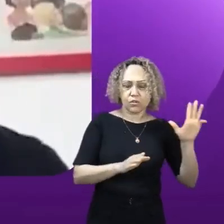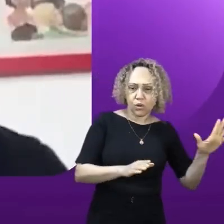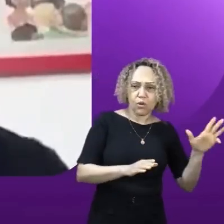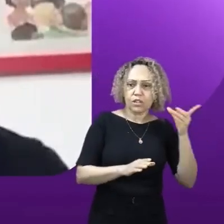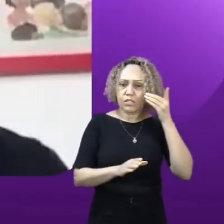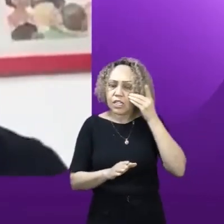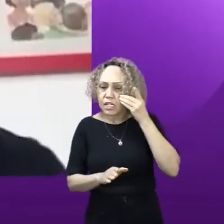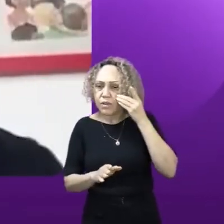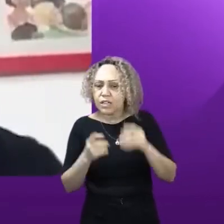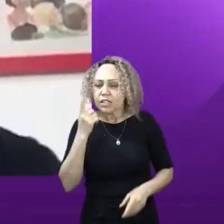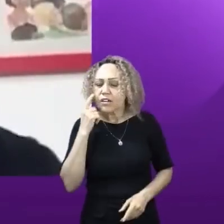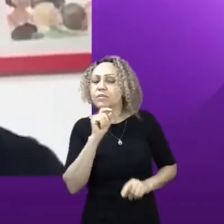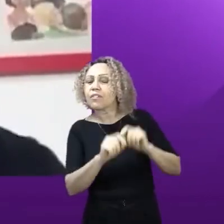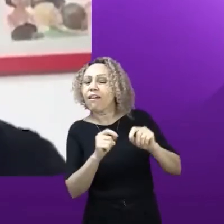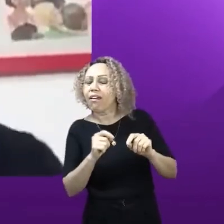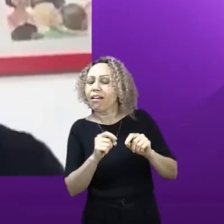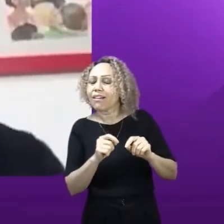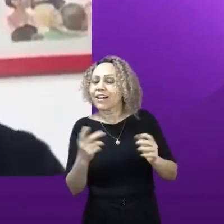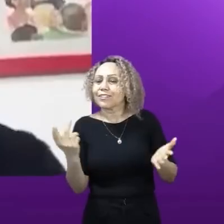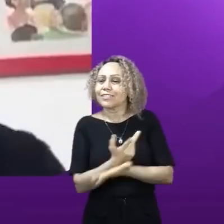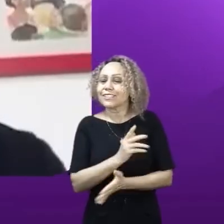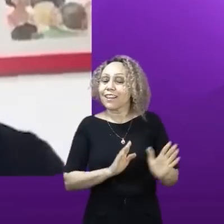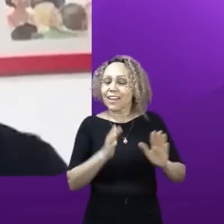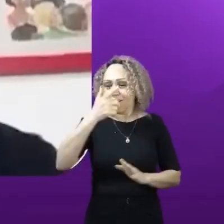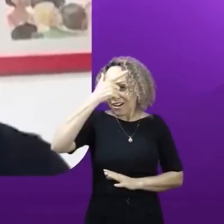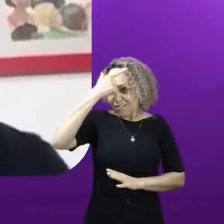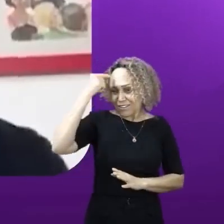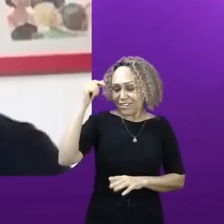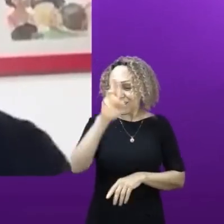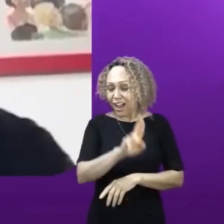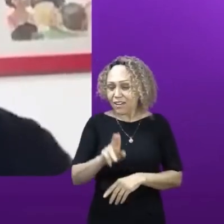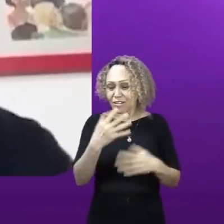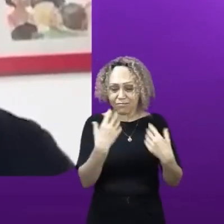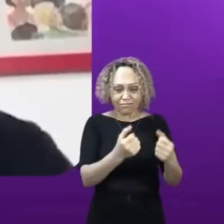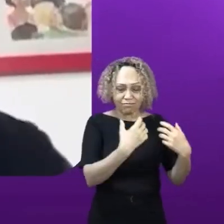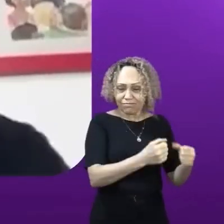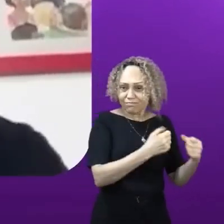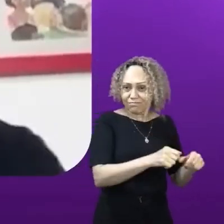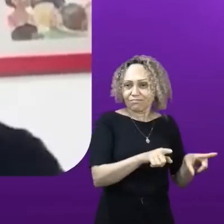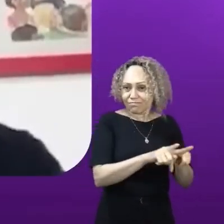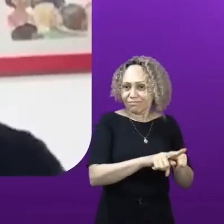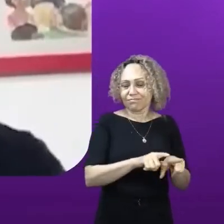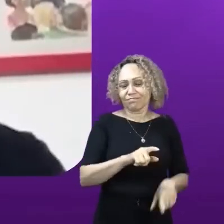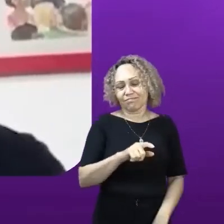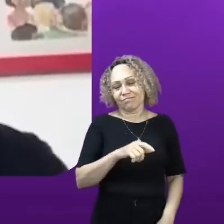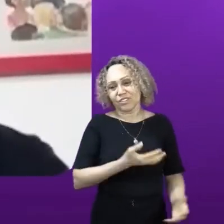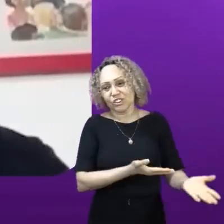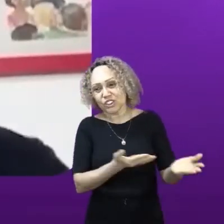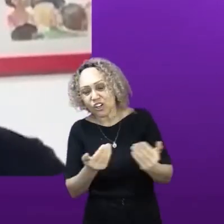a cor e a cara da universidade. E a gente tem que também mudar agora os trejeitos da universidade. A gente tem